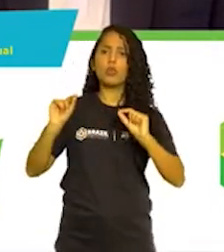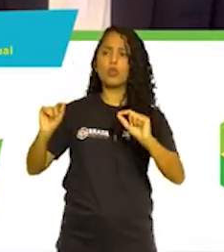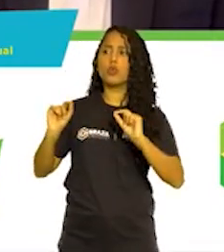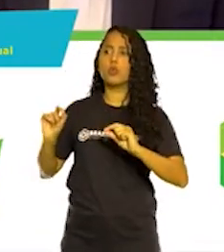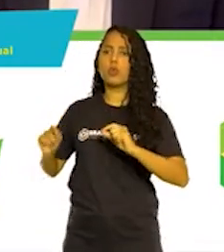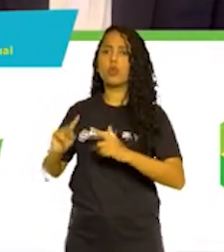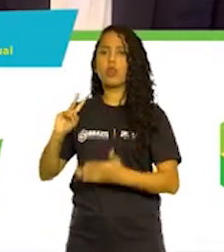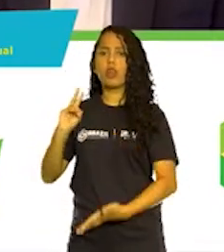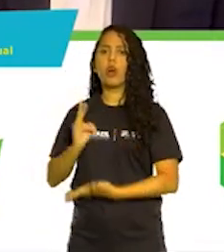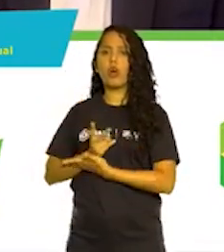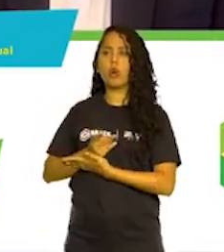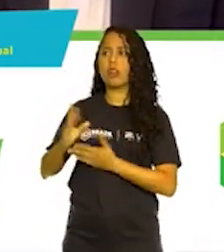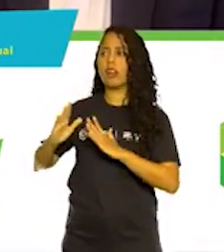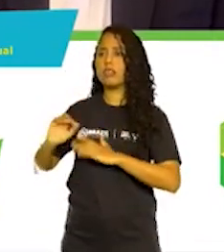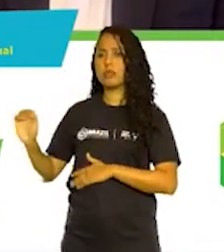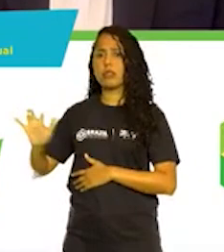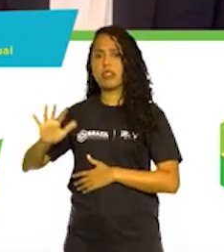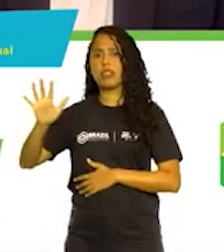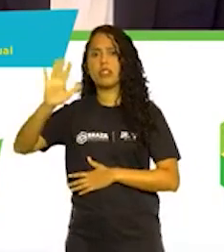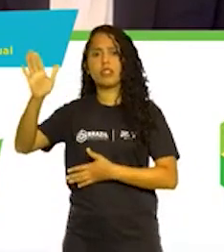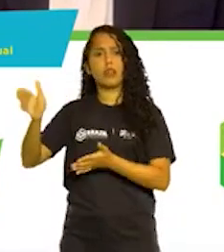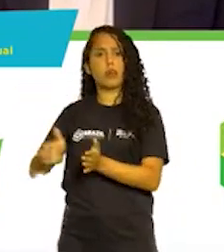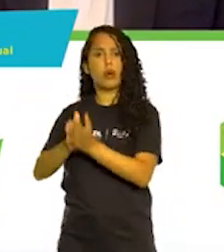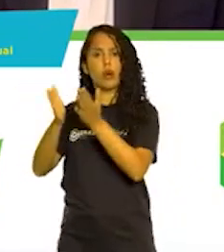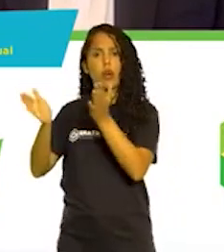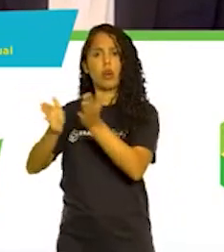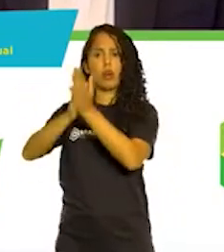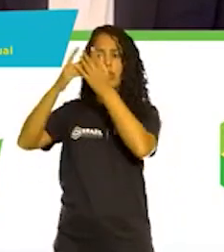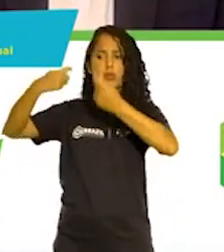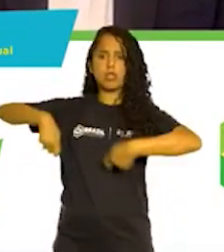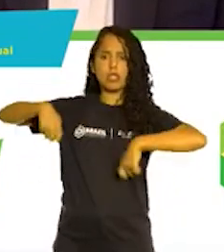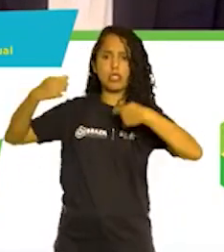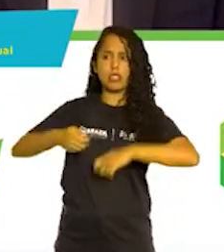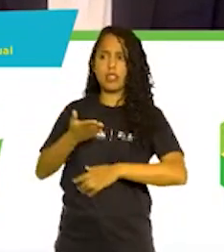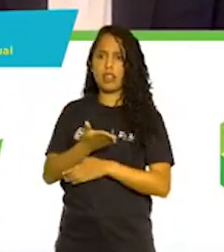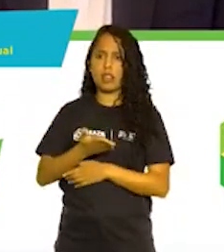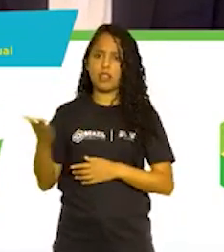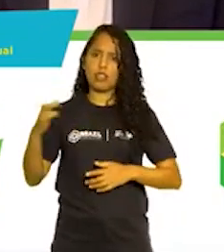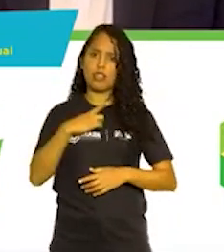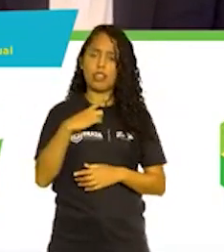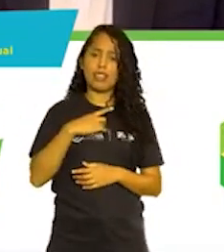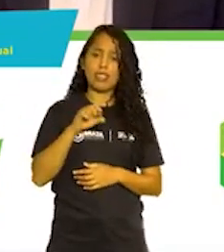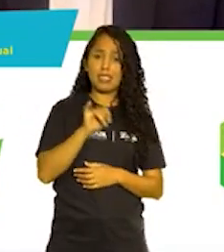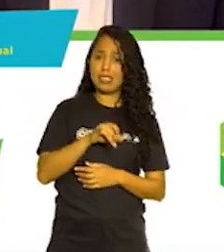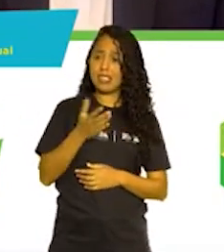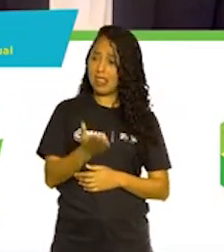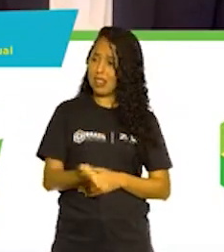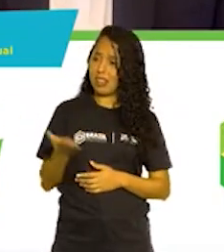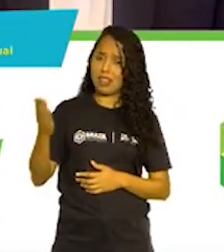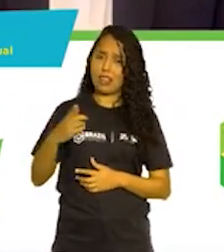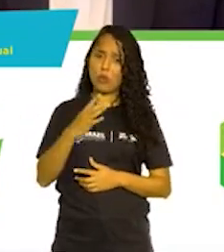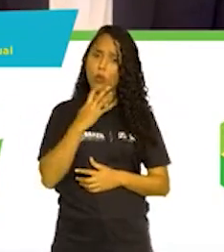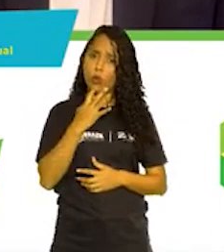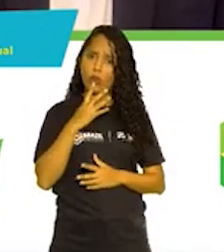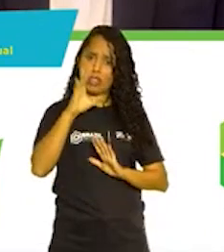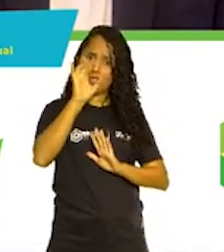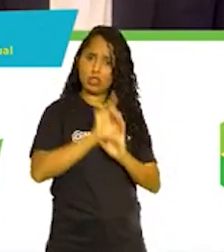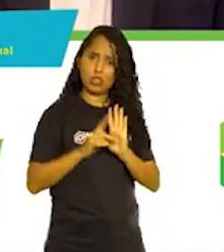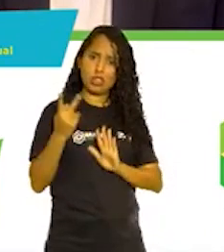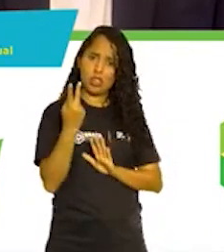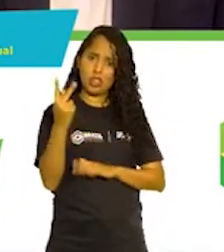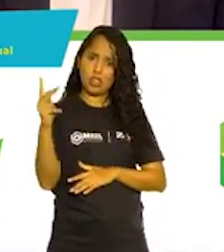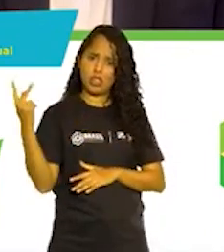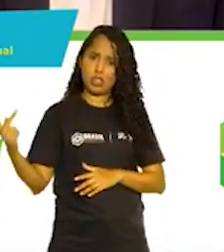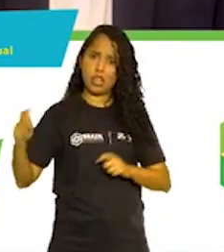lá entre os mais pobres, as profundas necessidades que eles têm? E se eles mesmos conhecem esse direito, os direitos que